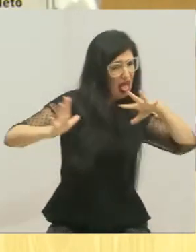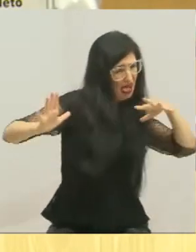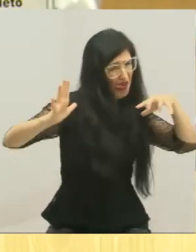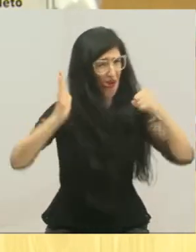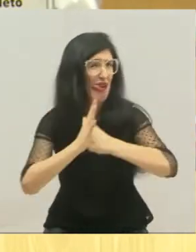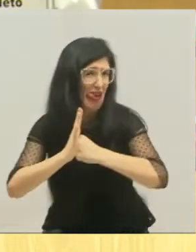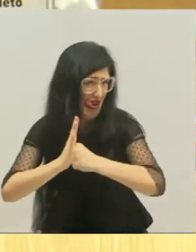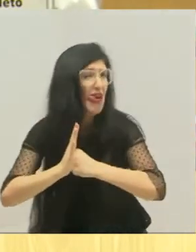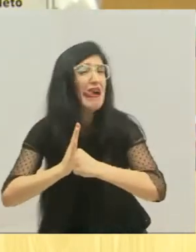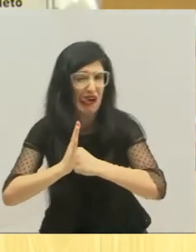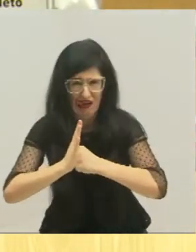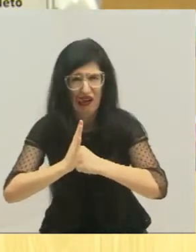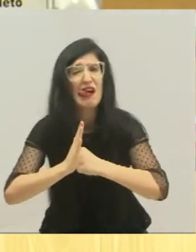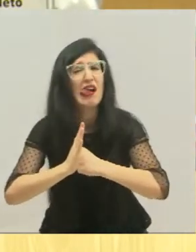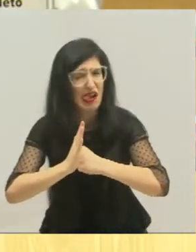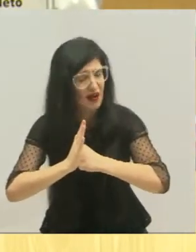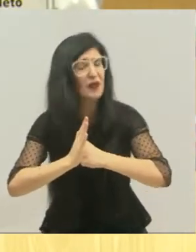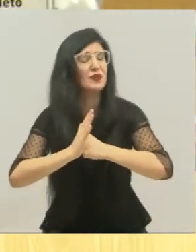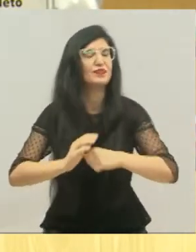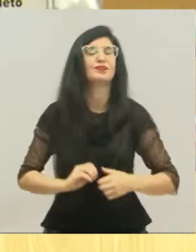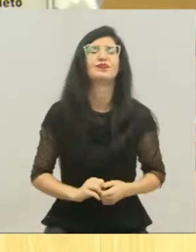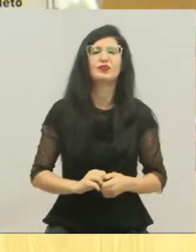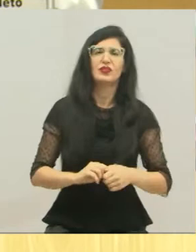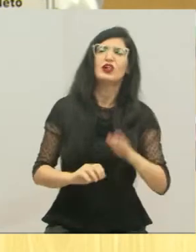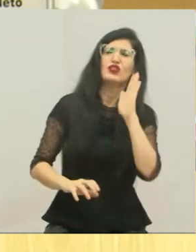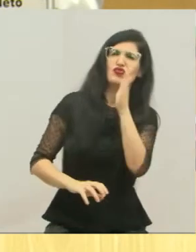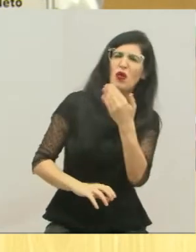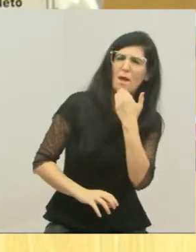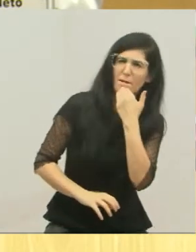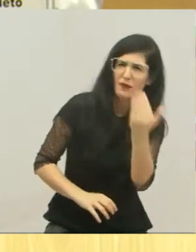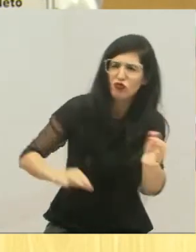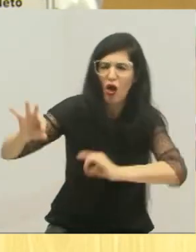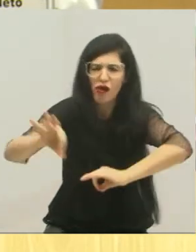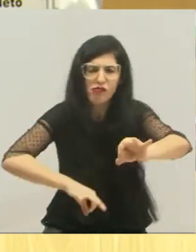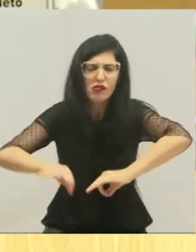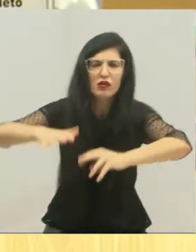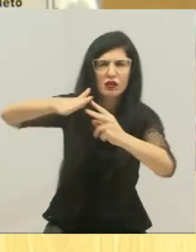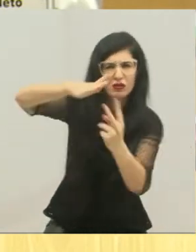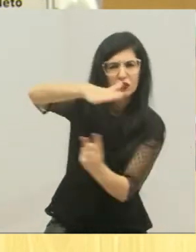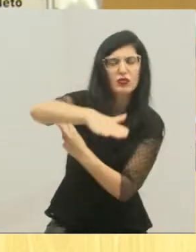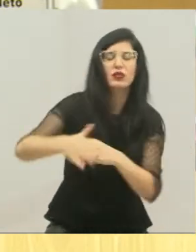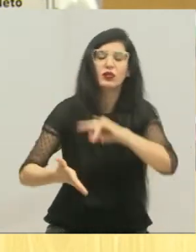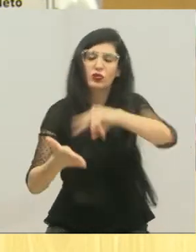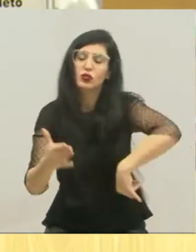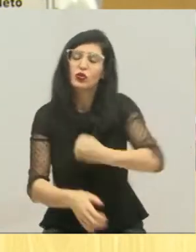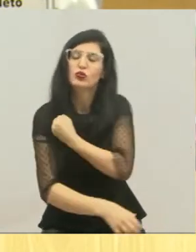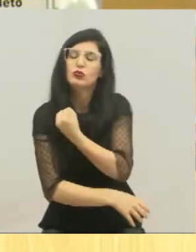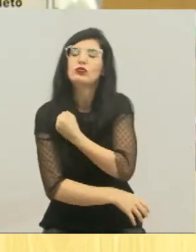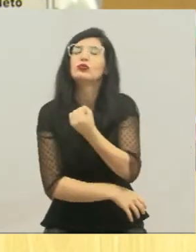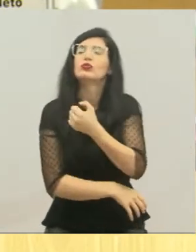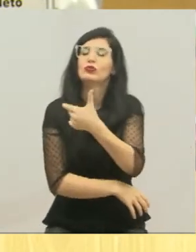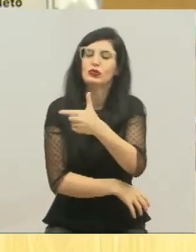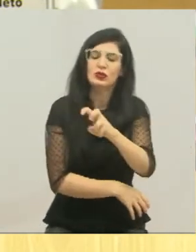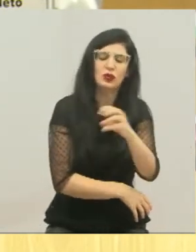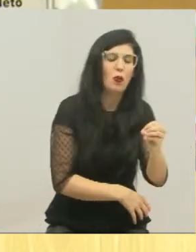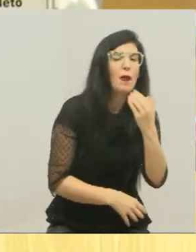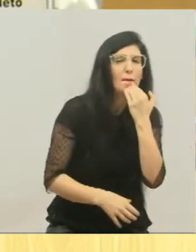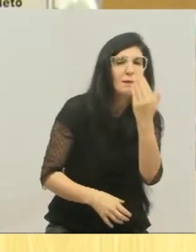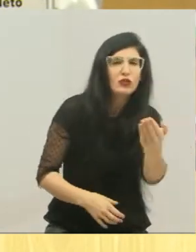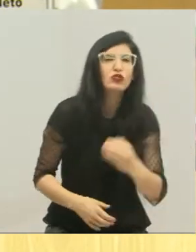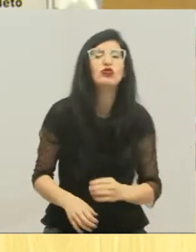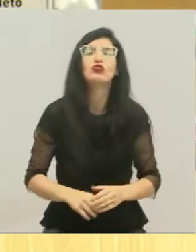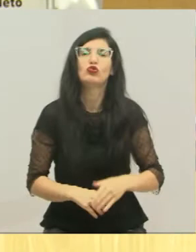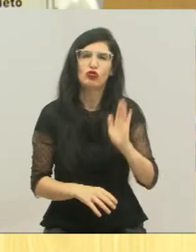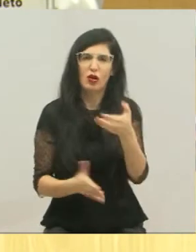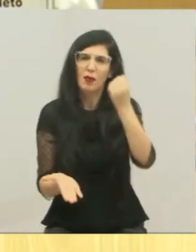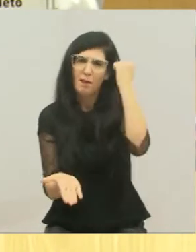gravidade. Salientamos que já foi solicitada a manutenção da ponte através do requerimento número 250/2020, protocolado